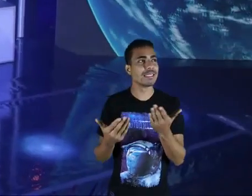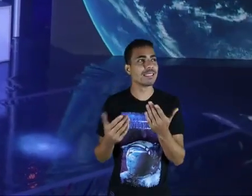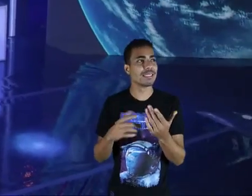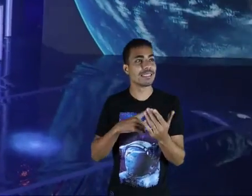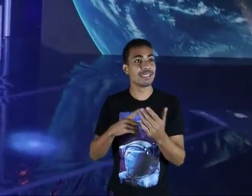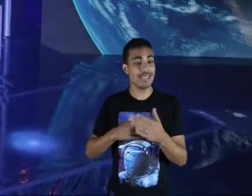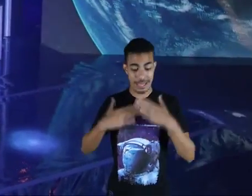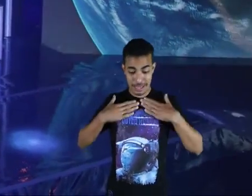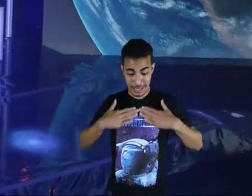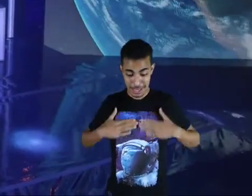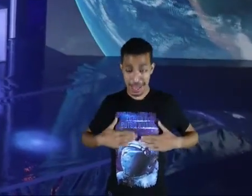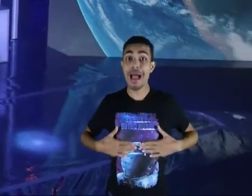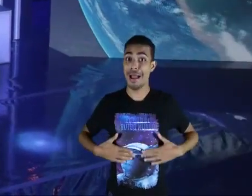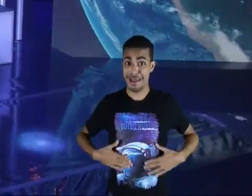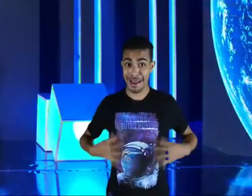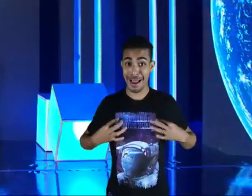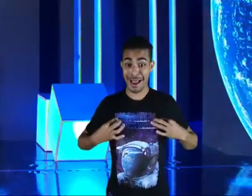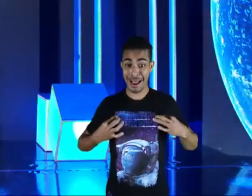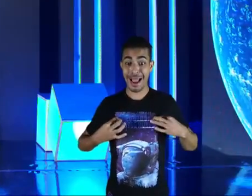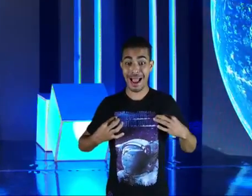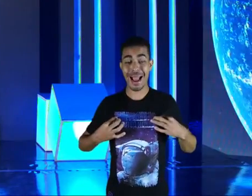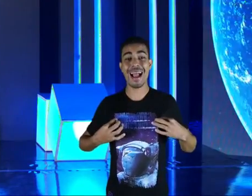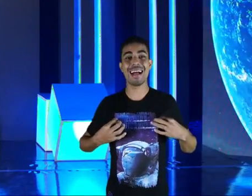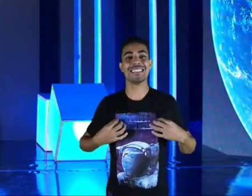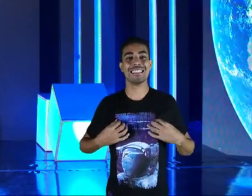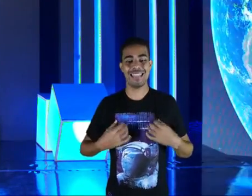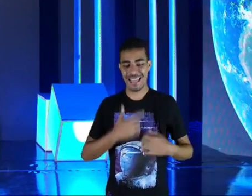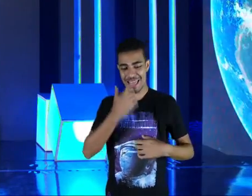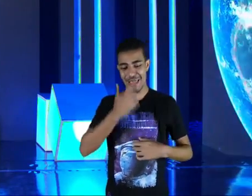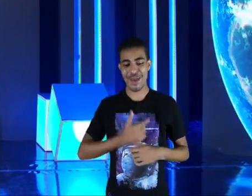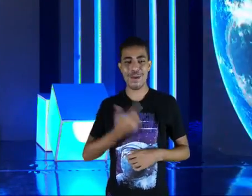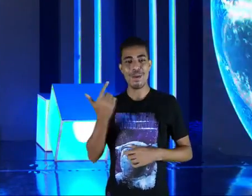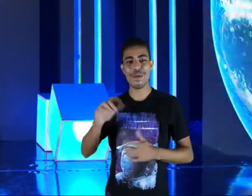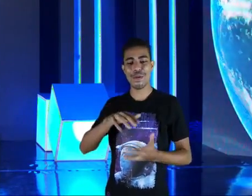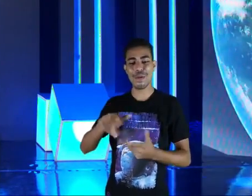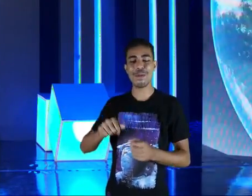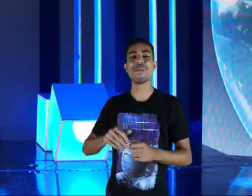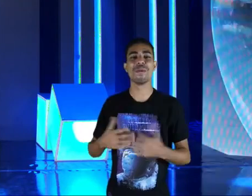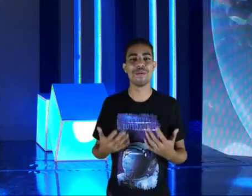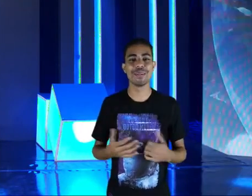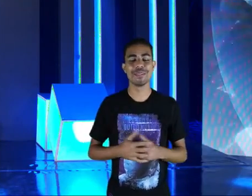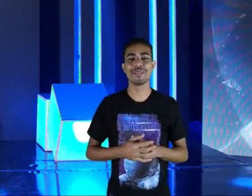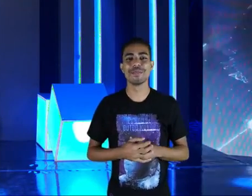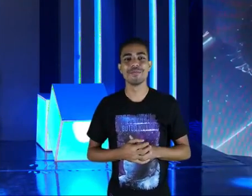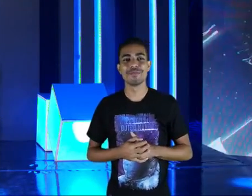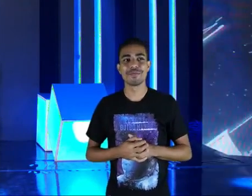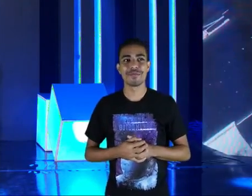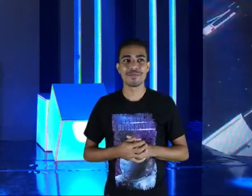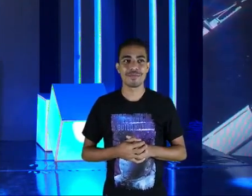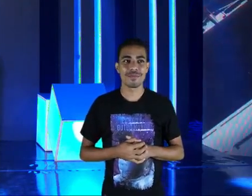a camiseta do nosso evento Sou de Outro Mundo. Tudo bem, pastor?